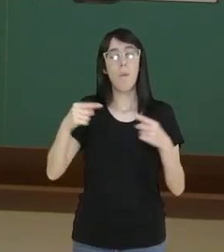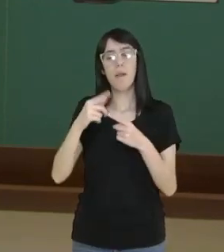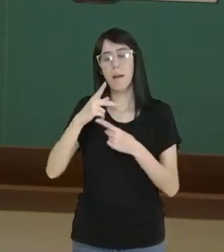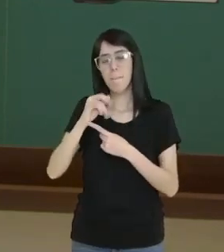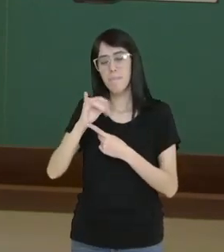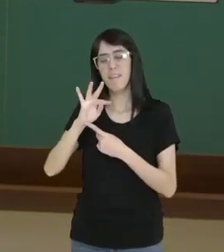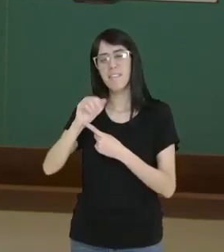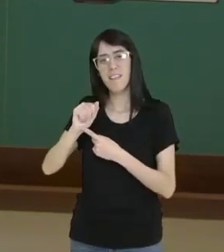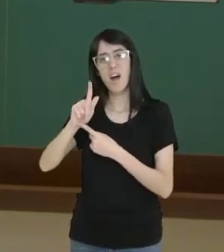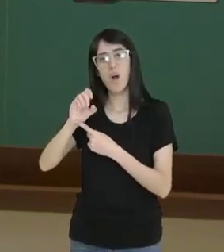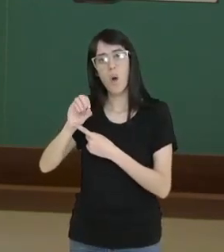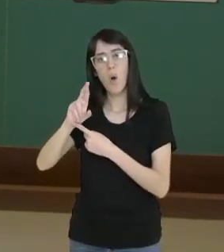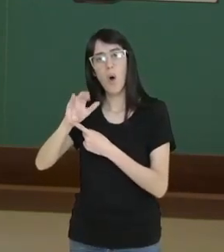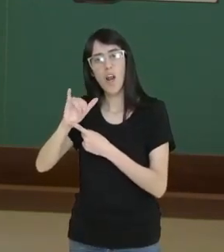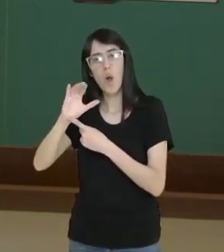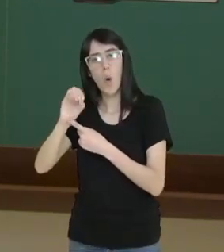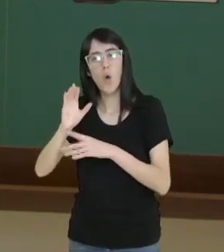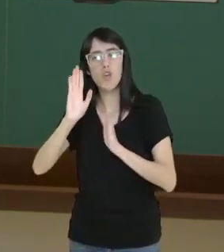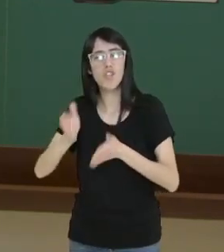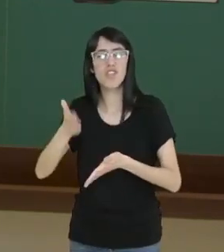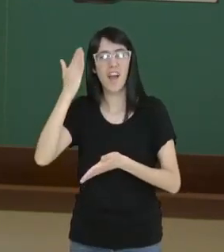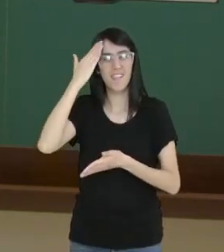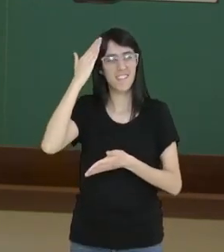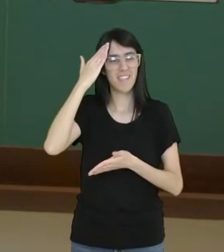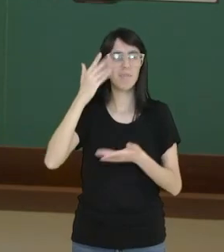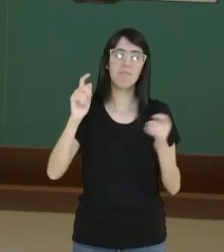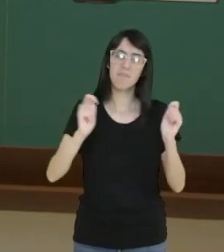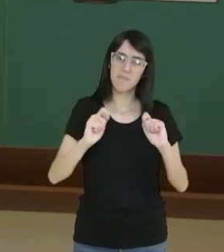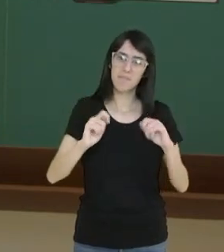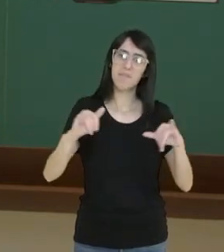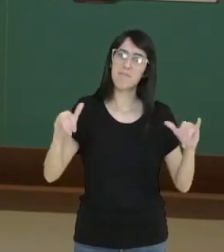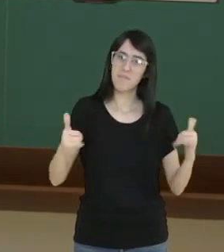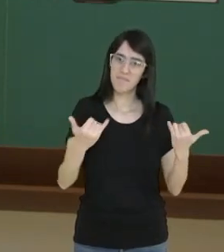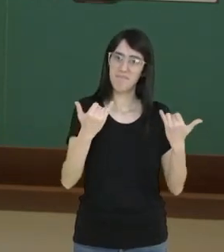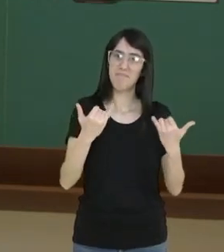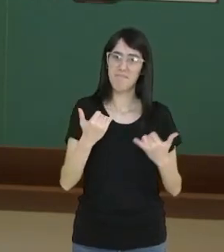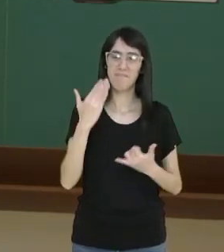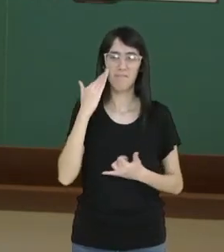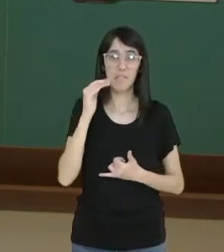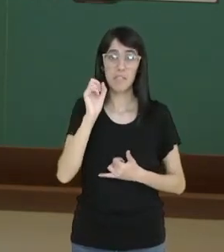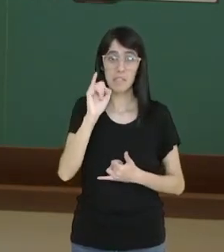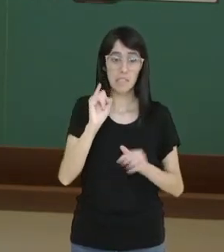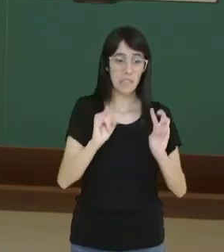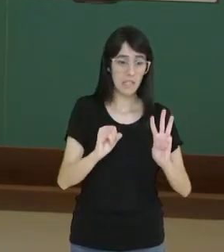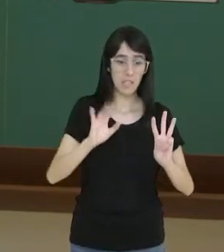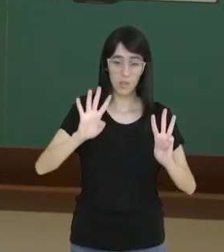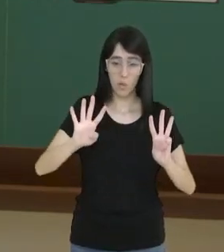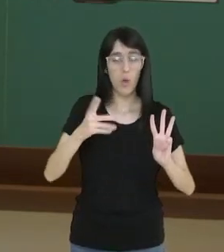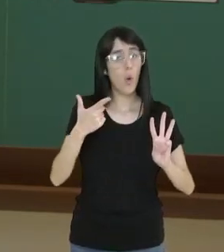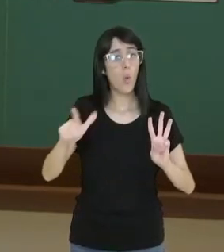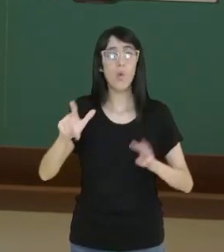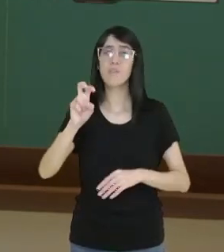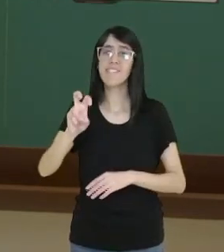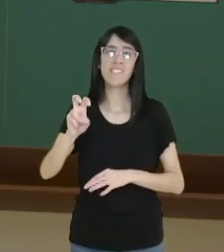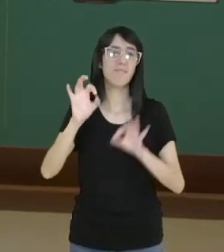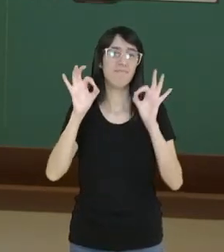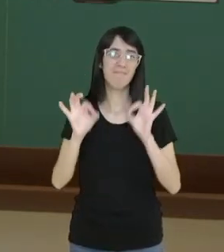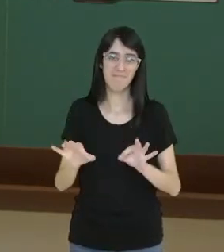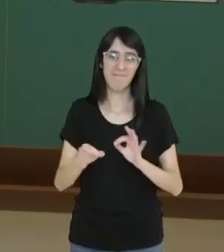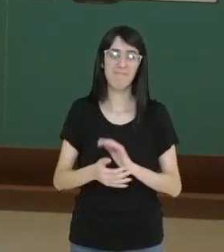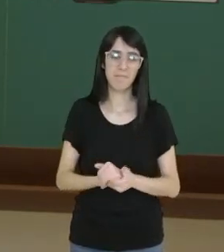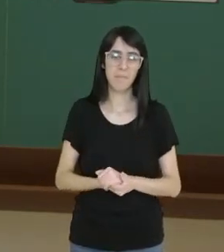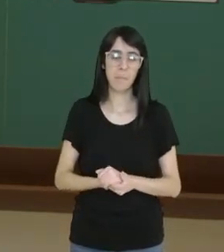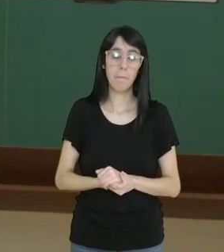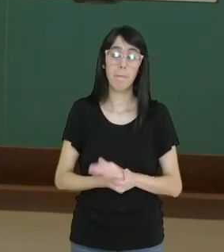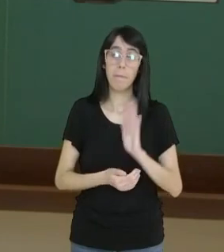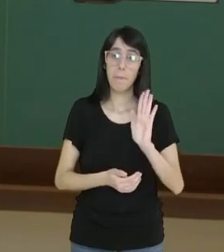tá bom? Então, catetos 3 e 4, com certeza a hipotenusa é 5. Mas cuidado, os catetos são 3 e 4,